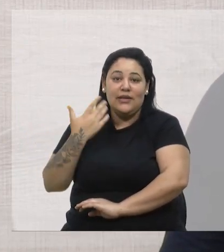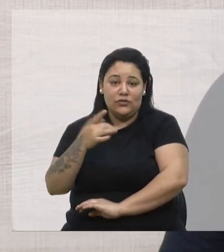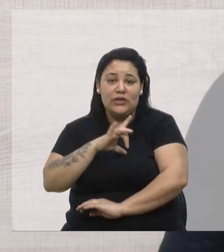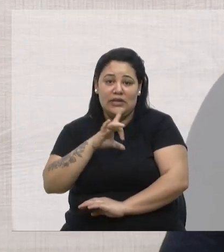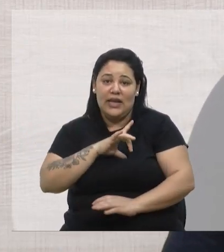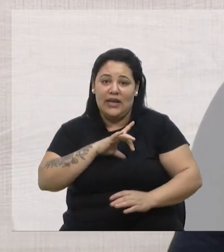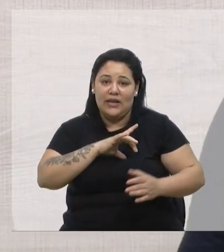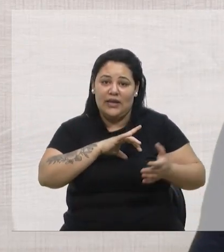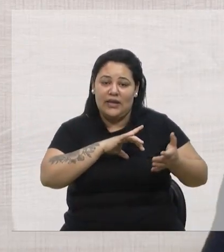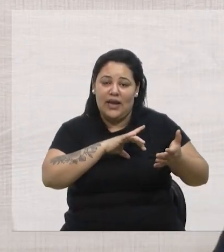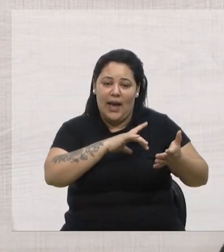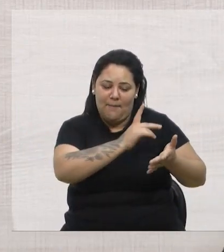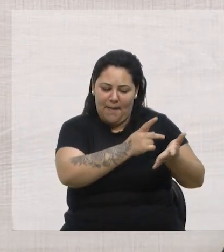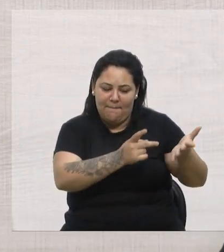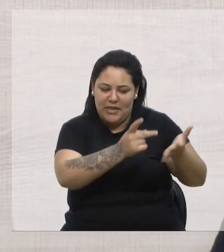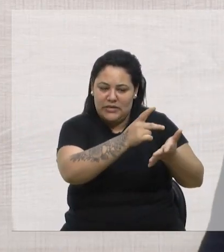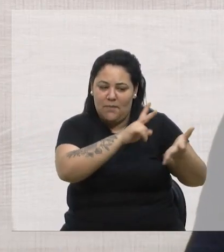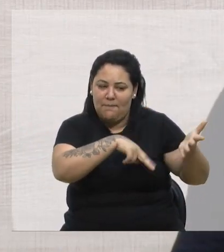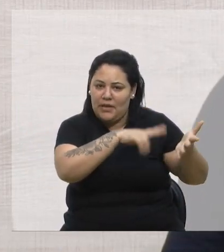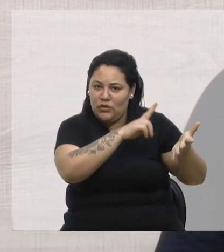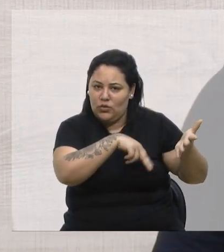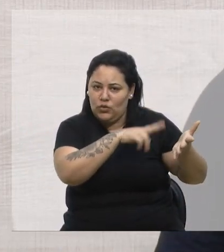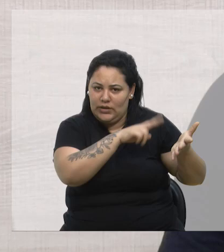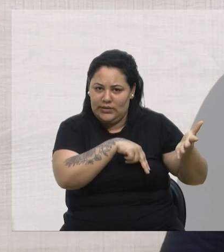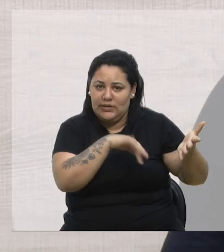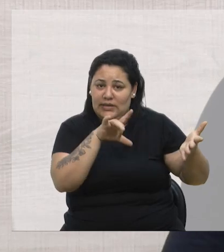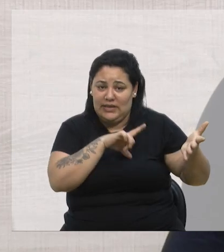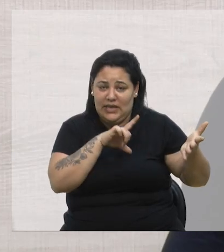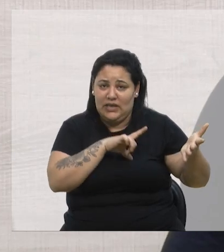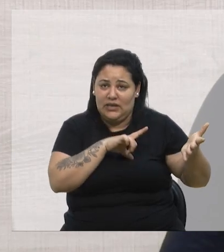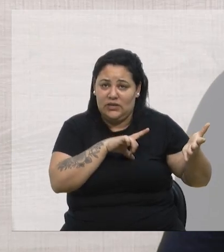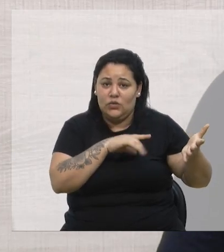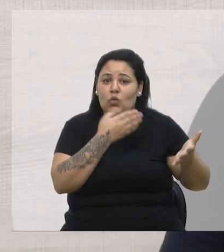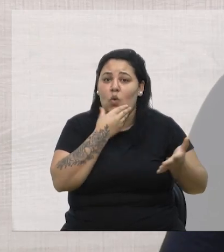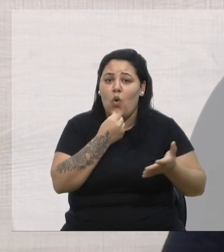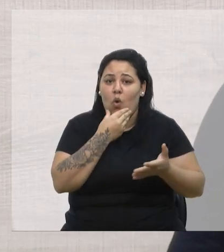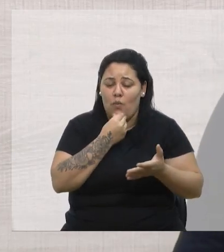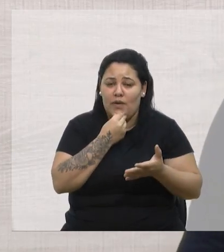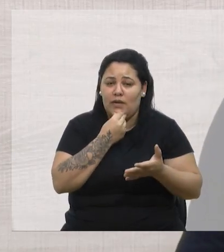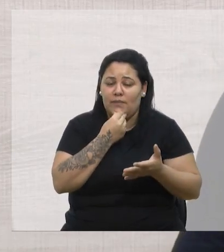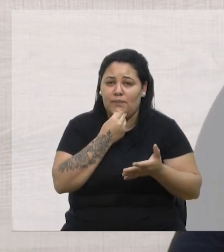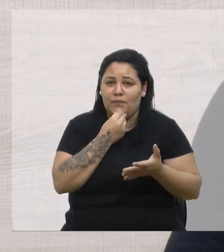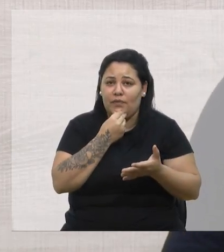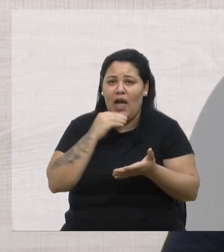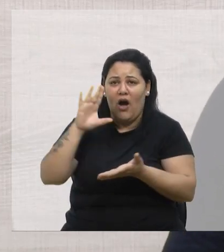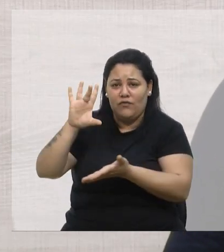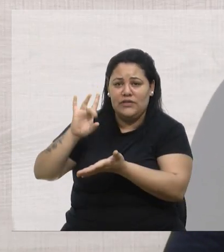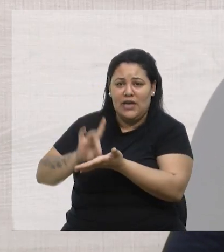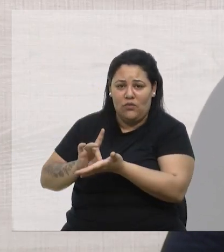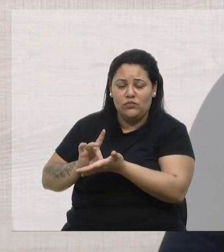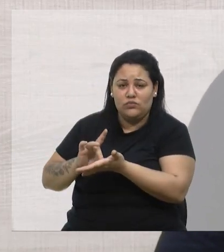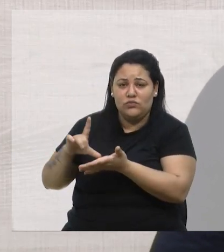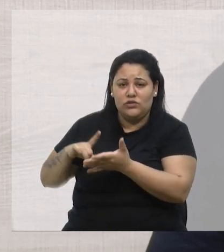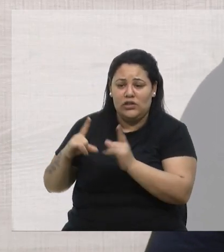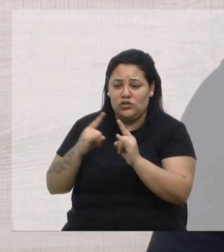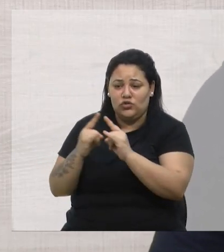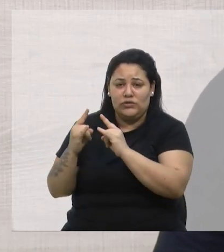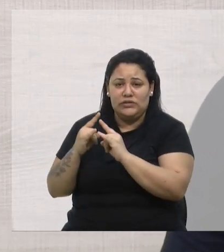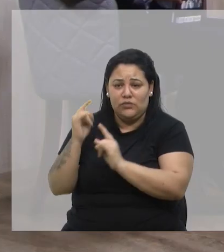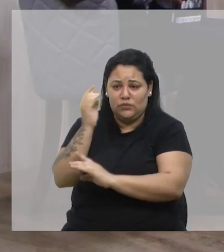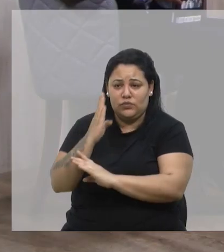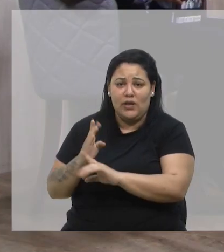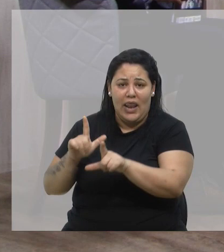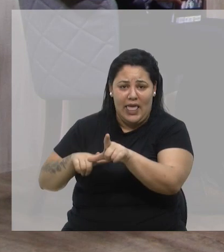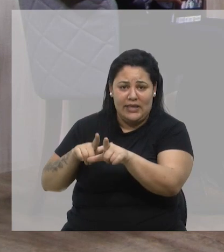né? Tanto que a única pintura que existe do Machado foi uma pintura encomendada pela Academia Brasileira